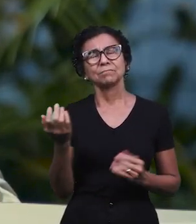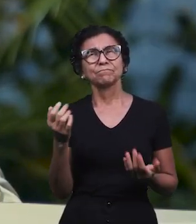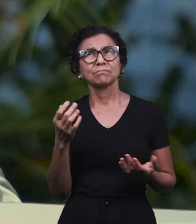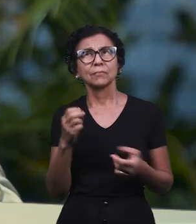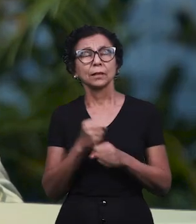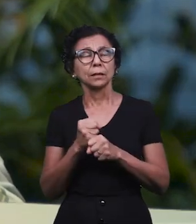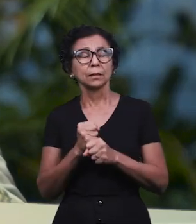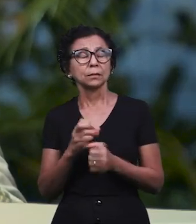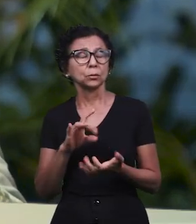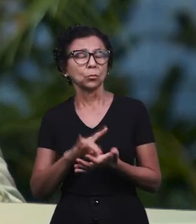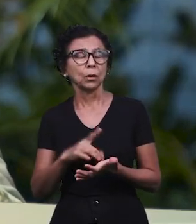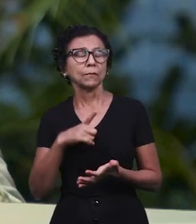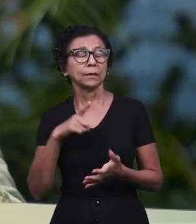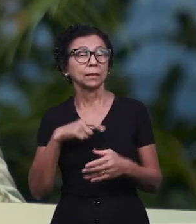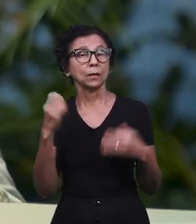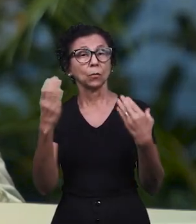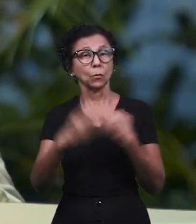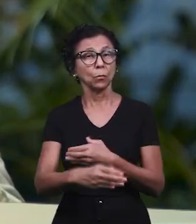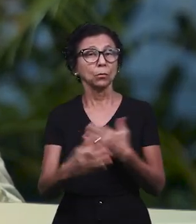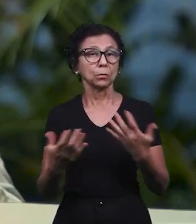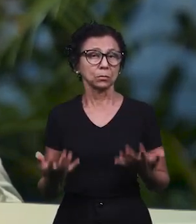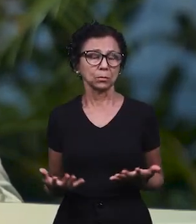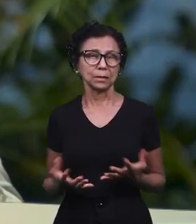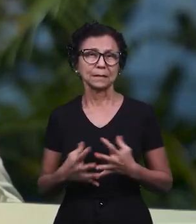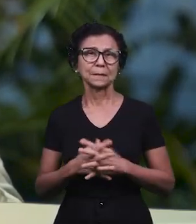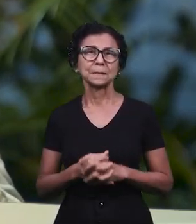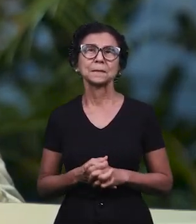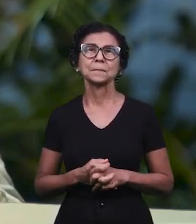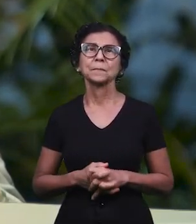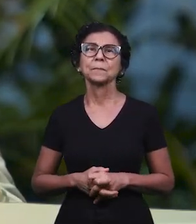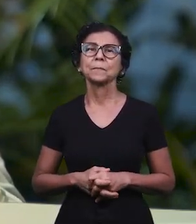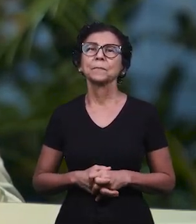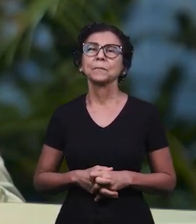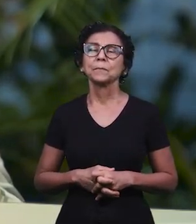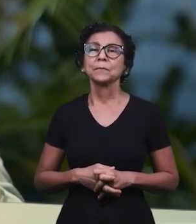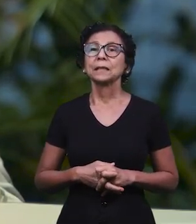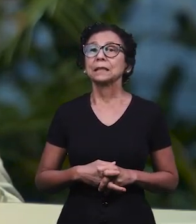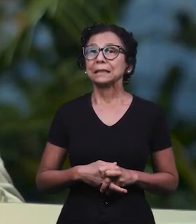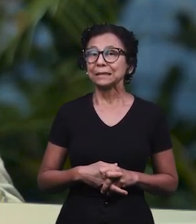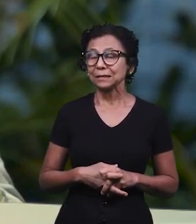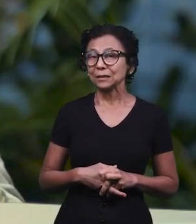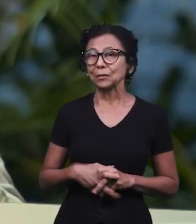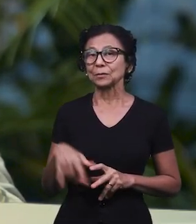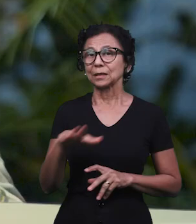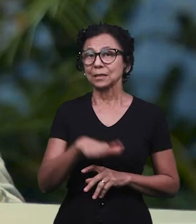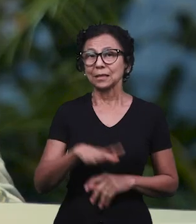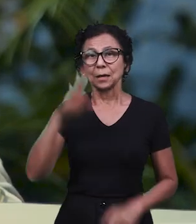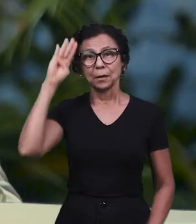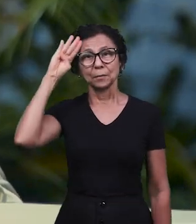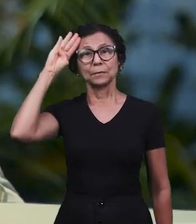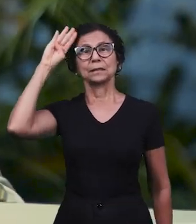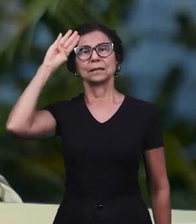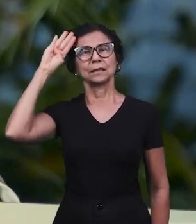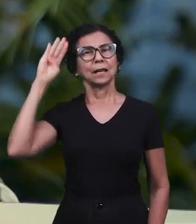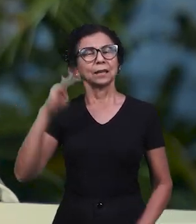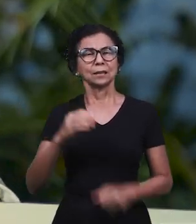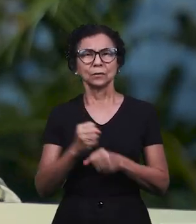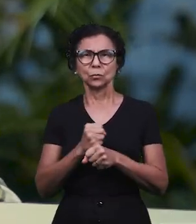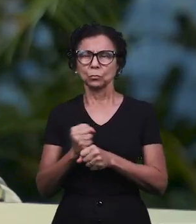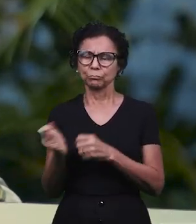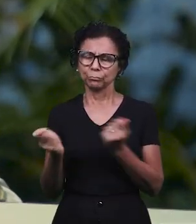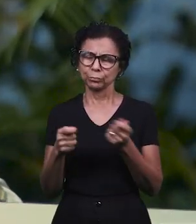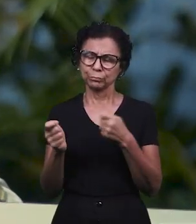ano? A grande vantagem na área militar é que a gente sabe que todo ano o concurso ele vai abrir. Então isso aí já nos ajuda